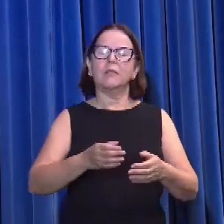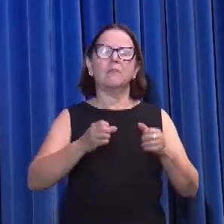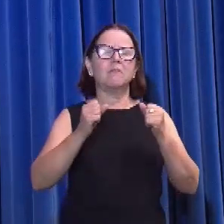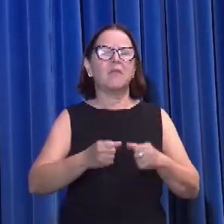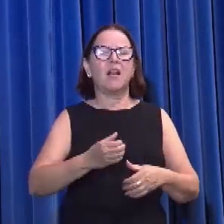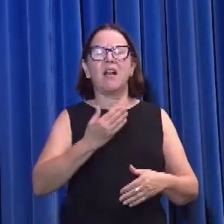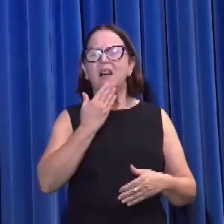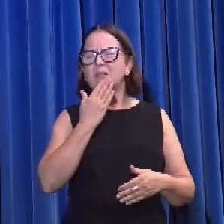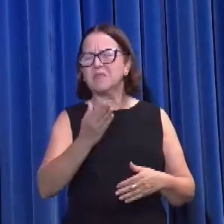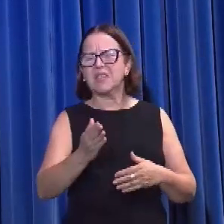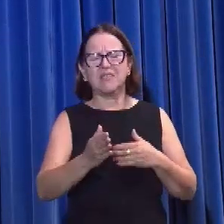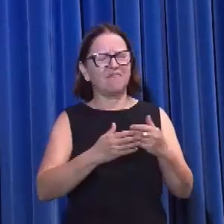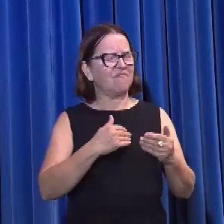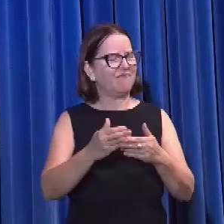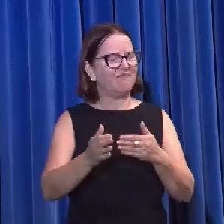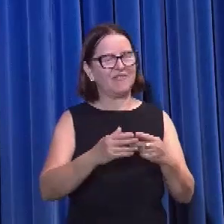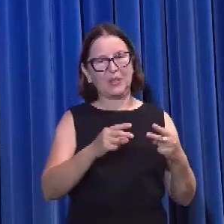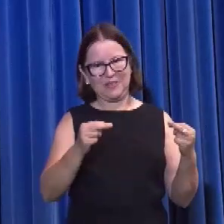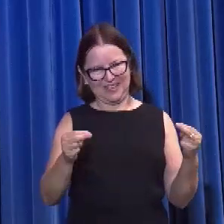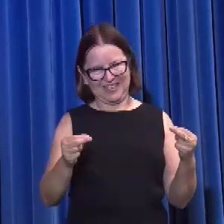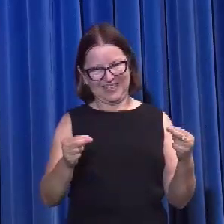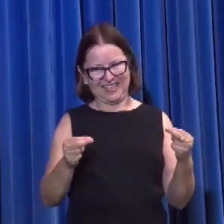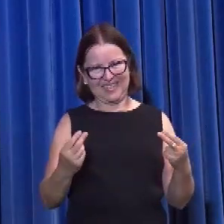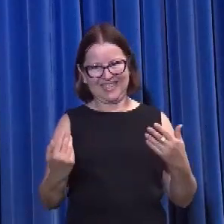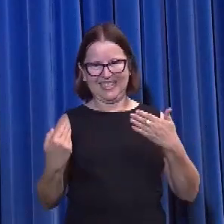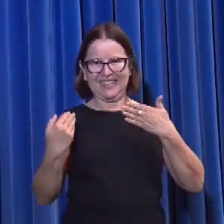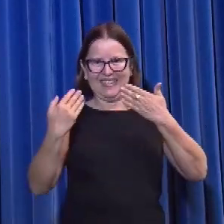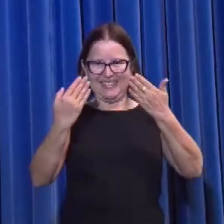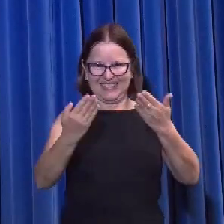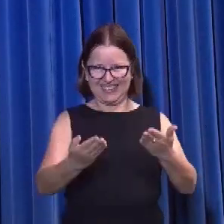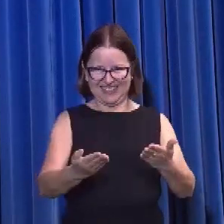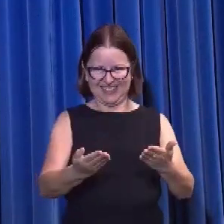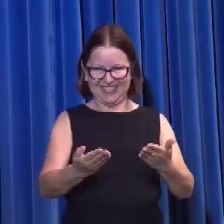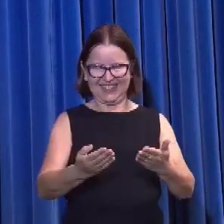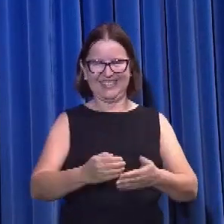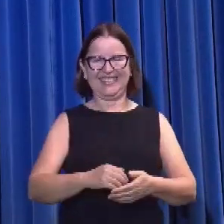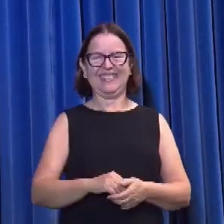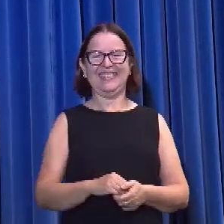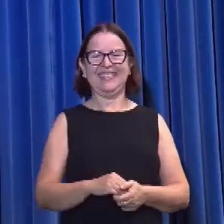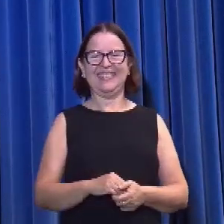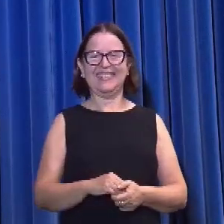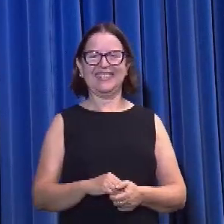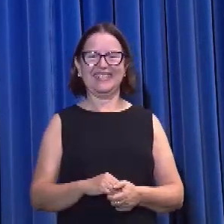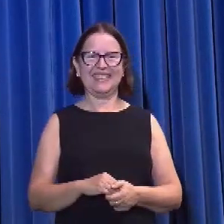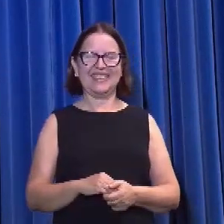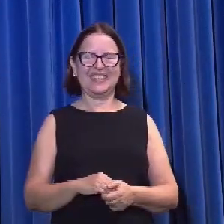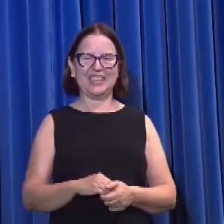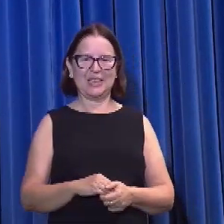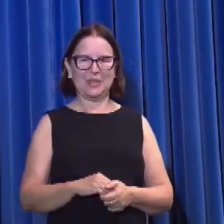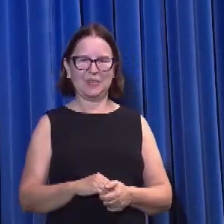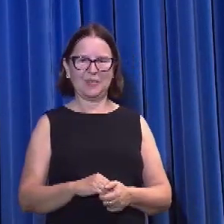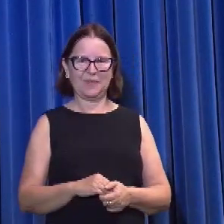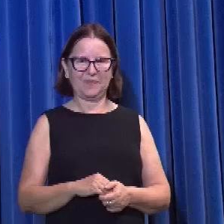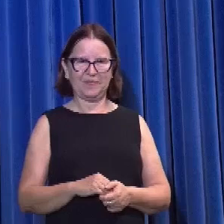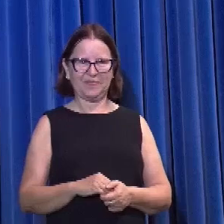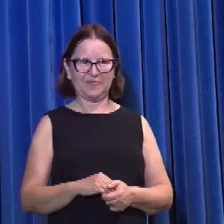o que quiserem e lhes será feito.